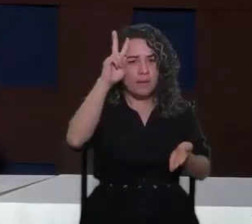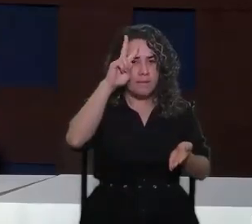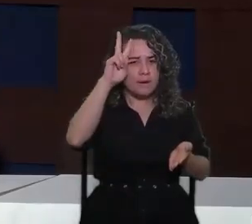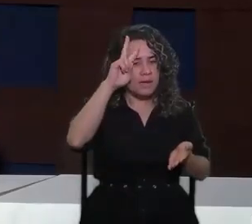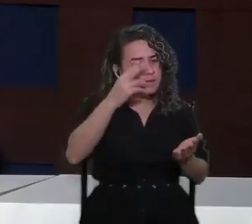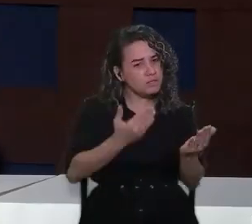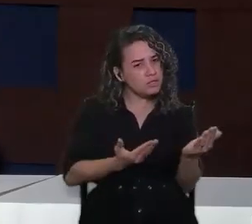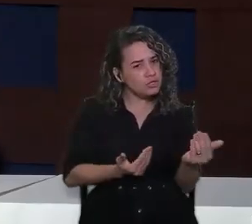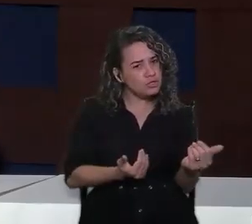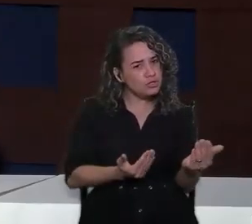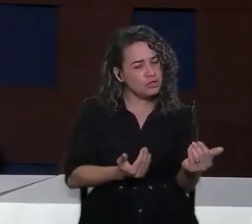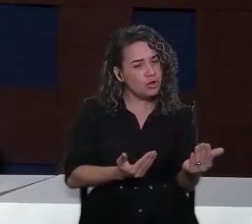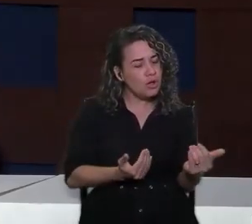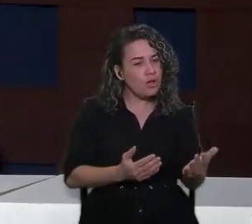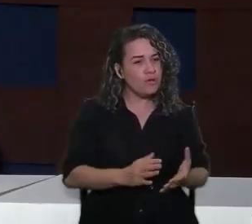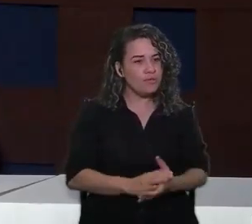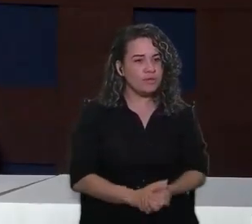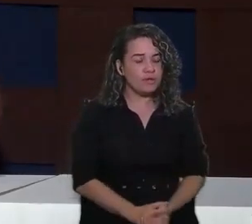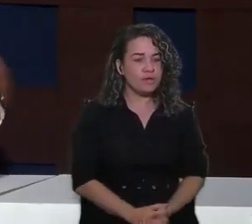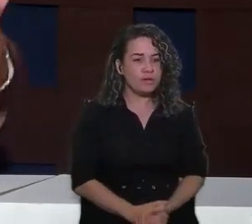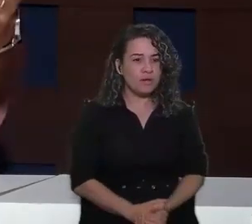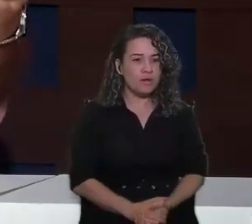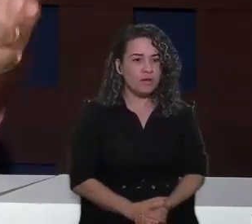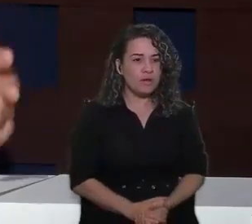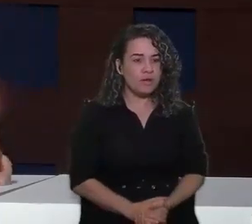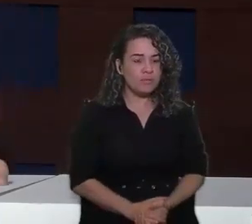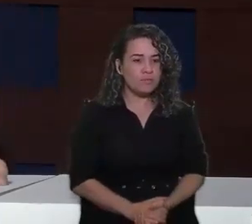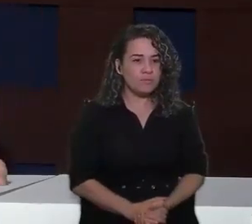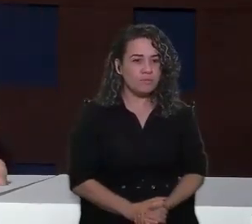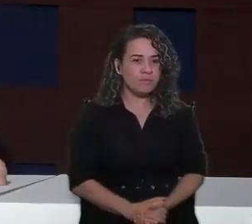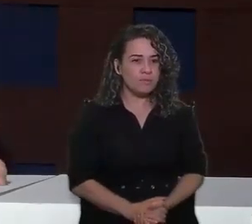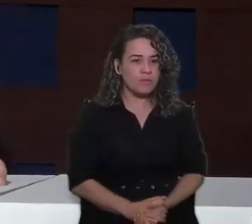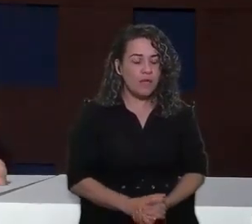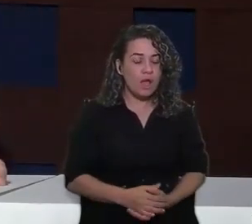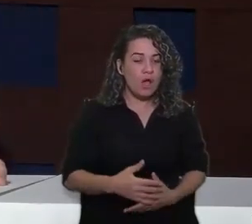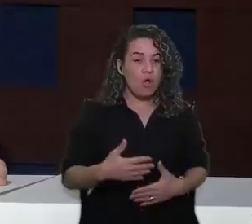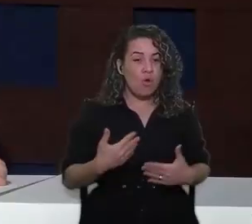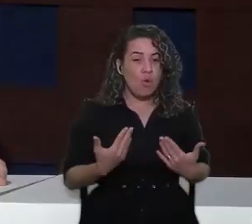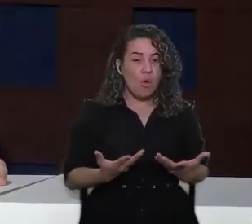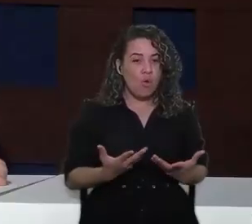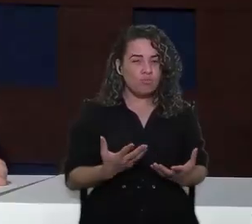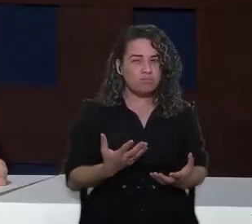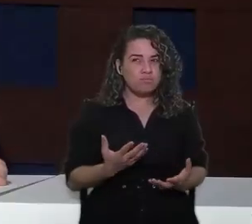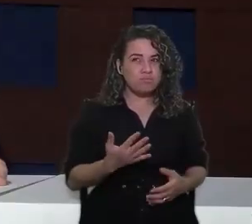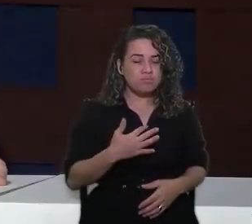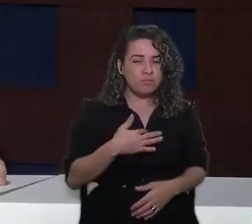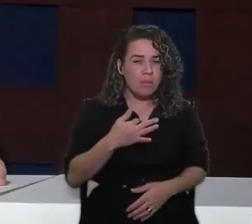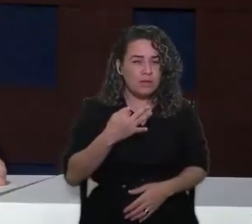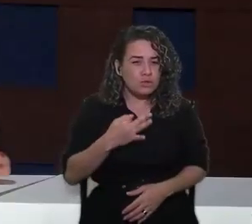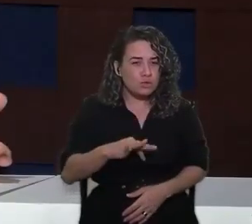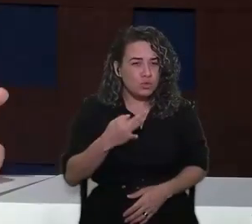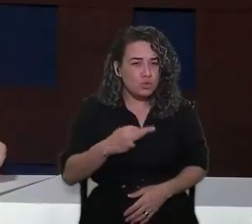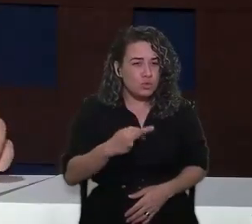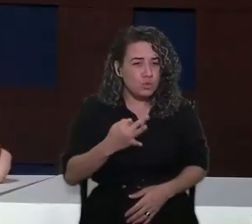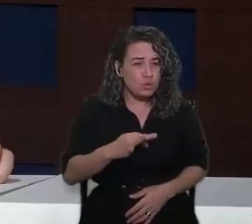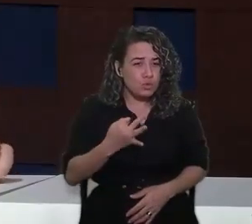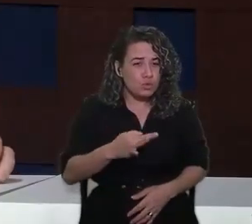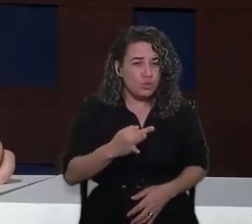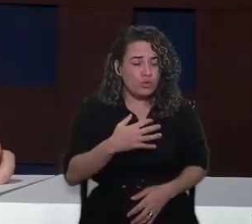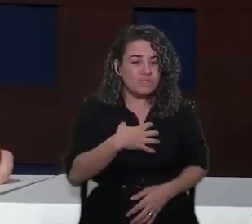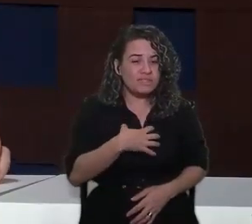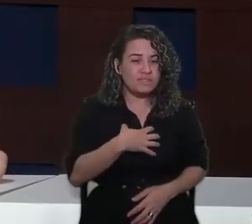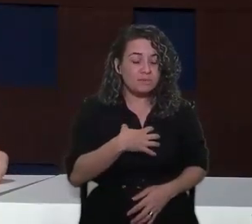computador sentimental. E acharam que era um livro sobre computador, então o livro vendeu bastante,